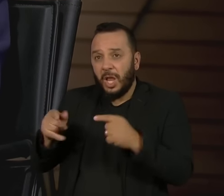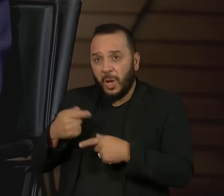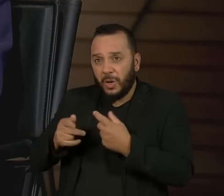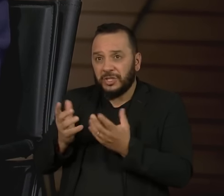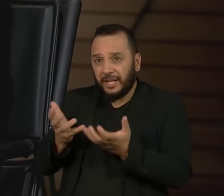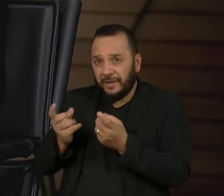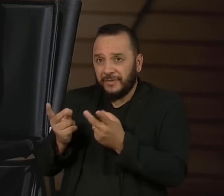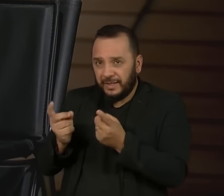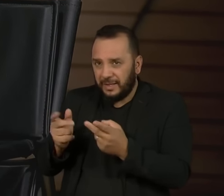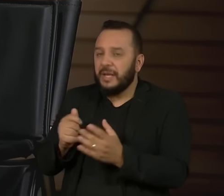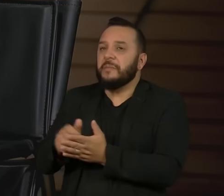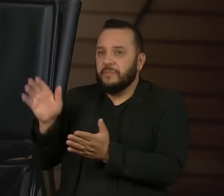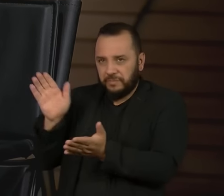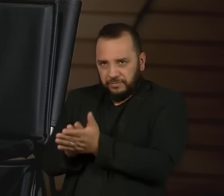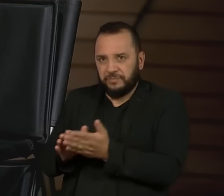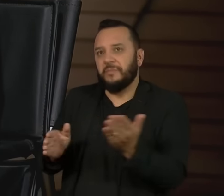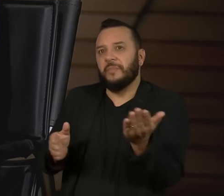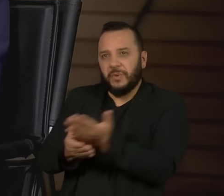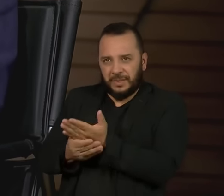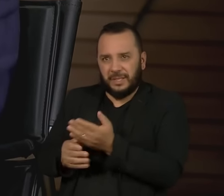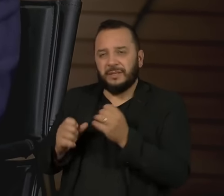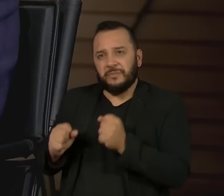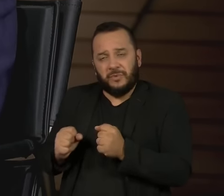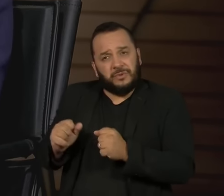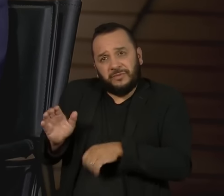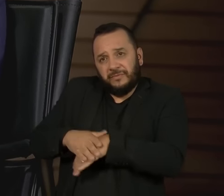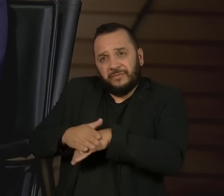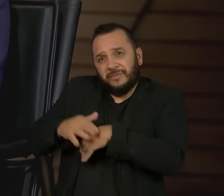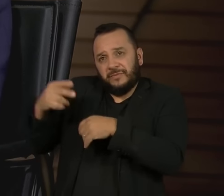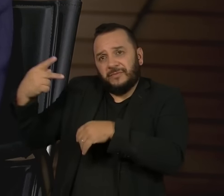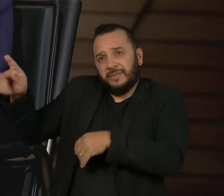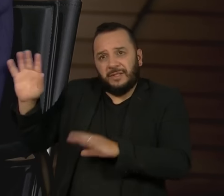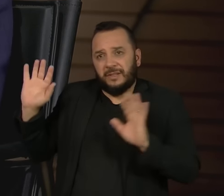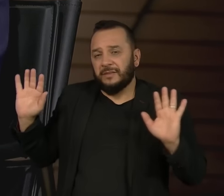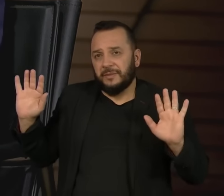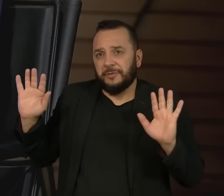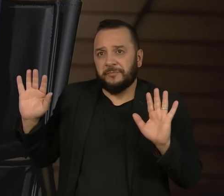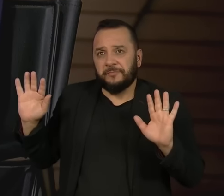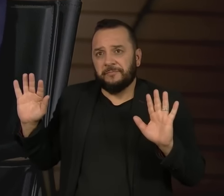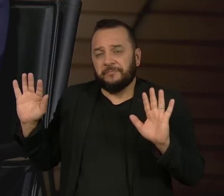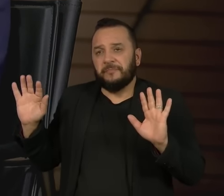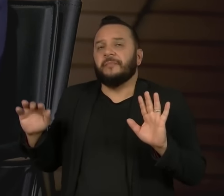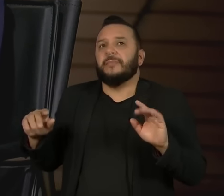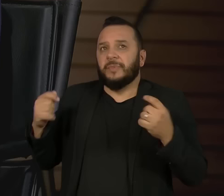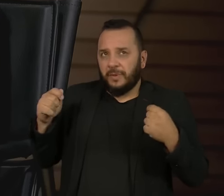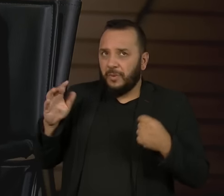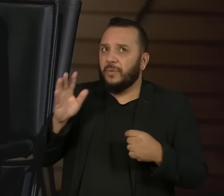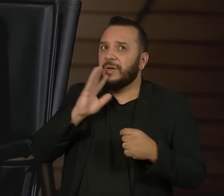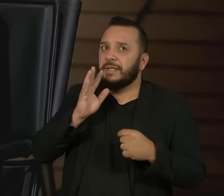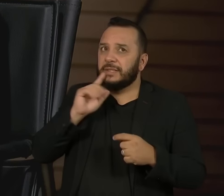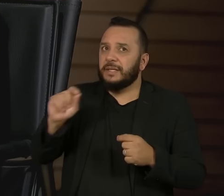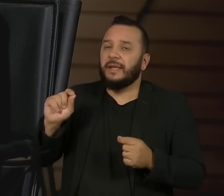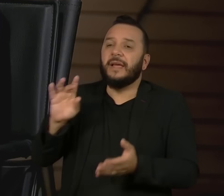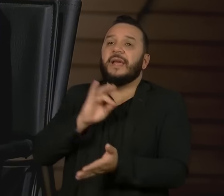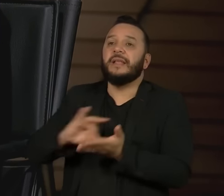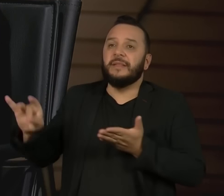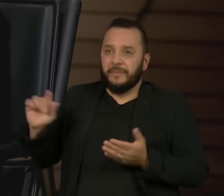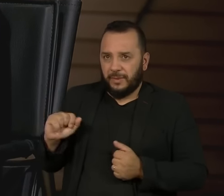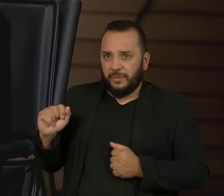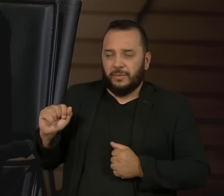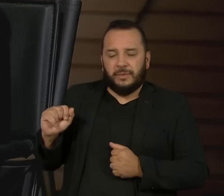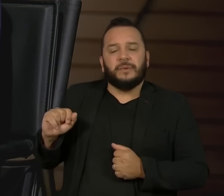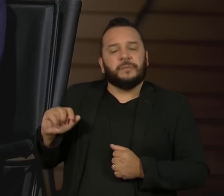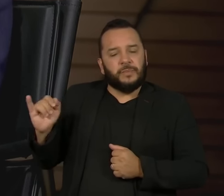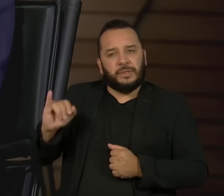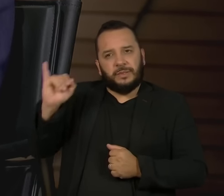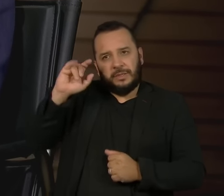ter. Mas que ele quiser fazer, que ele faça. Mas o que é interessante nisso é a gente conhecer o nosso inimigo. Por isso que eu acho